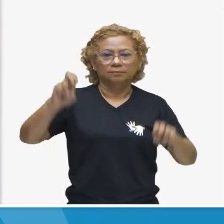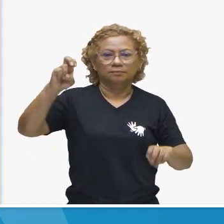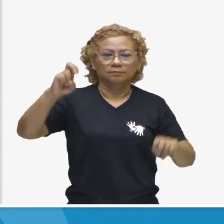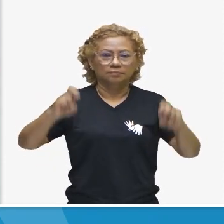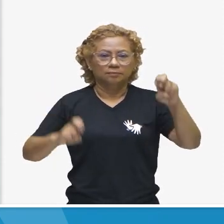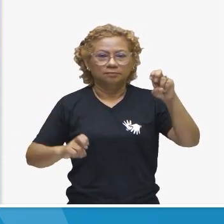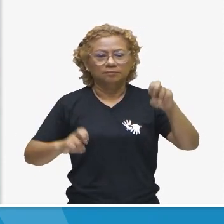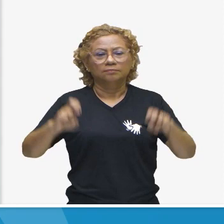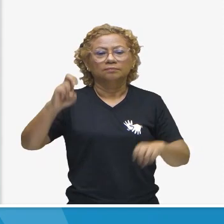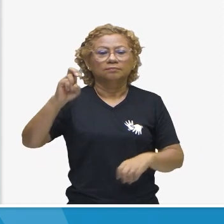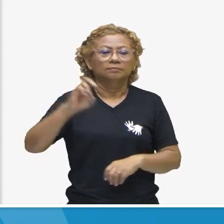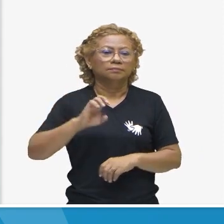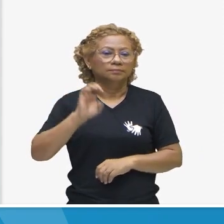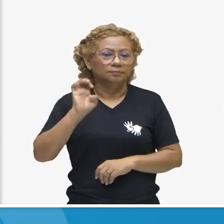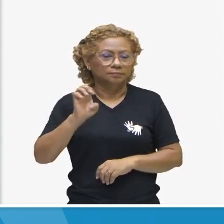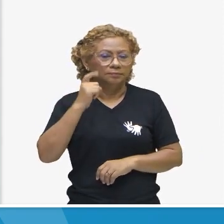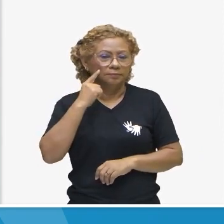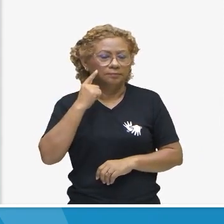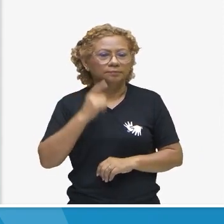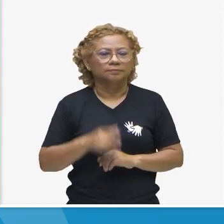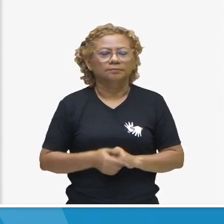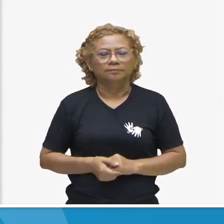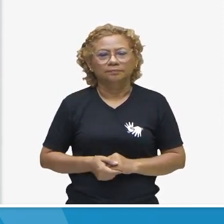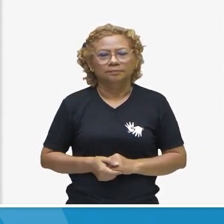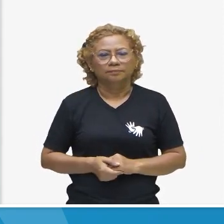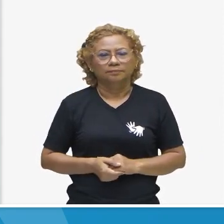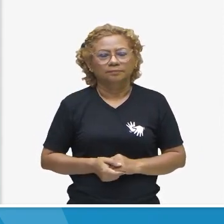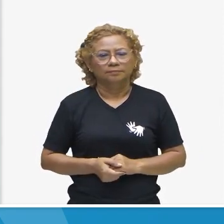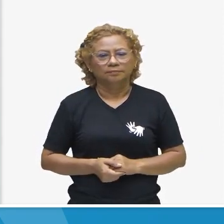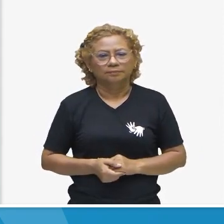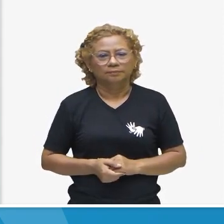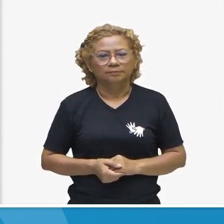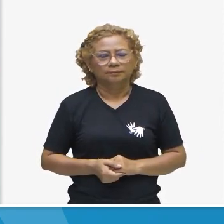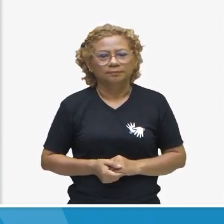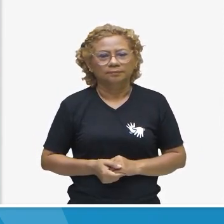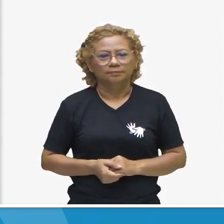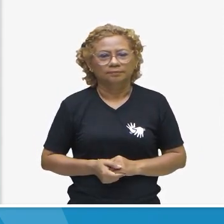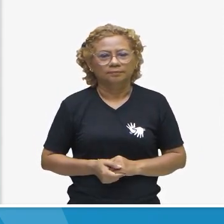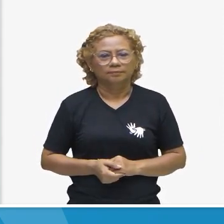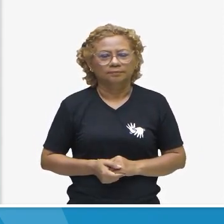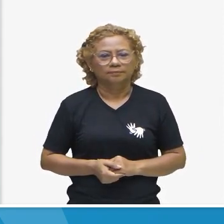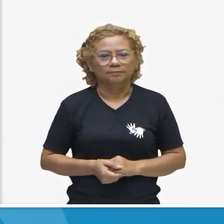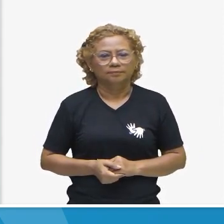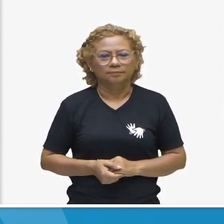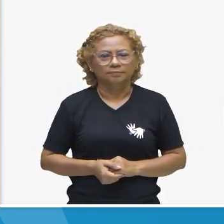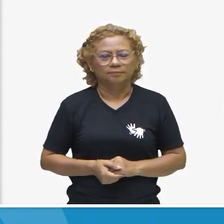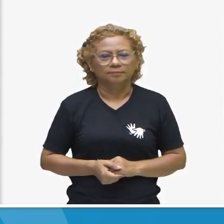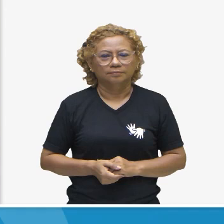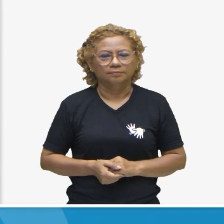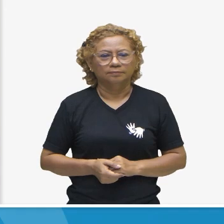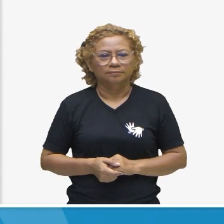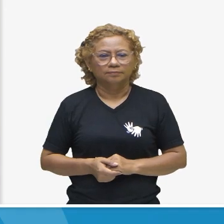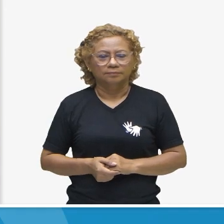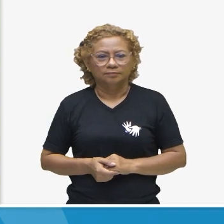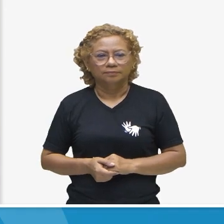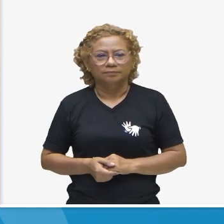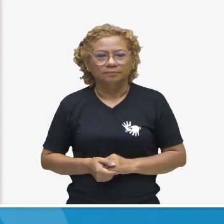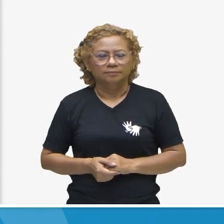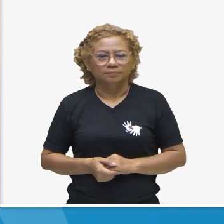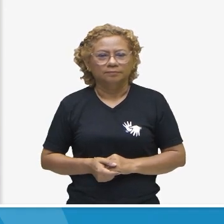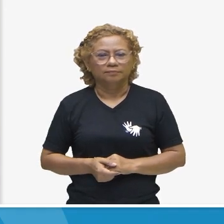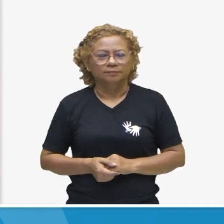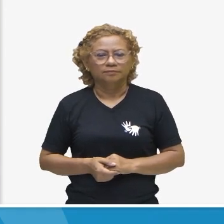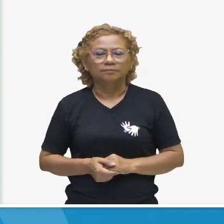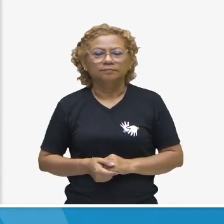outras palavras, vamos fazer o seguinte, vamos trazer essa gangorra, vamos levar lá para as alternativas, que é para a